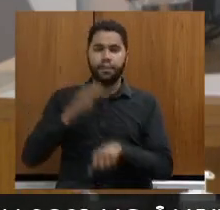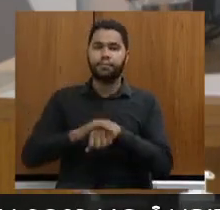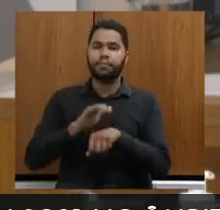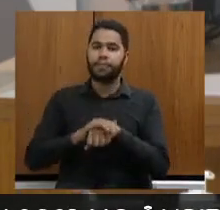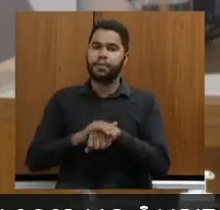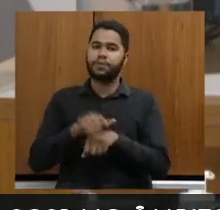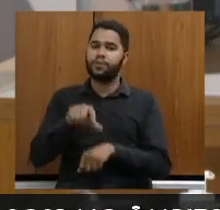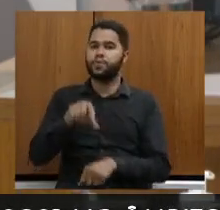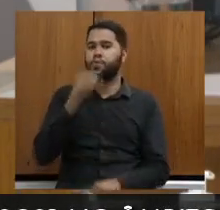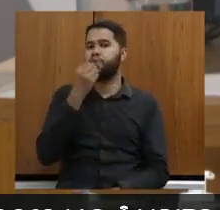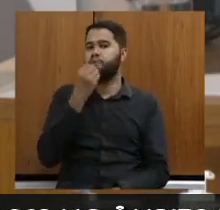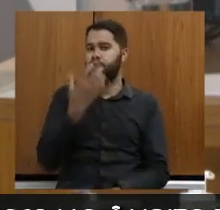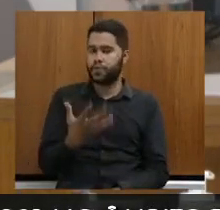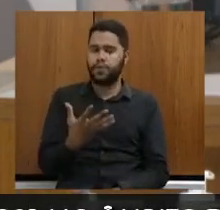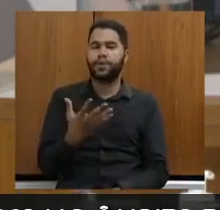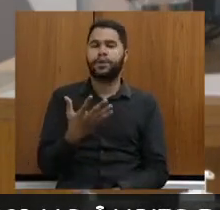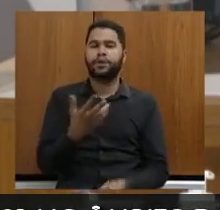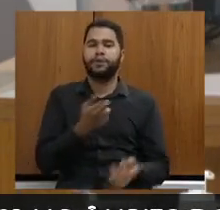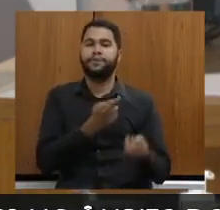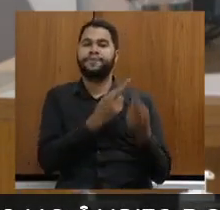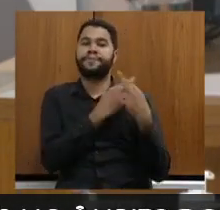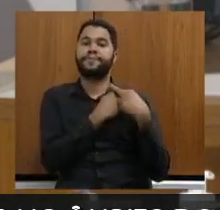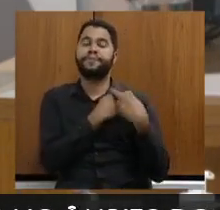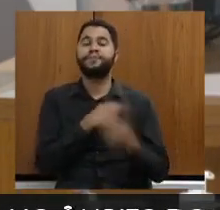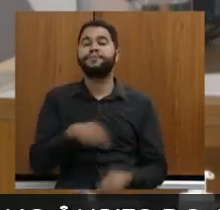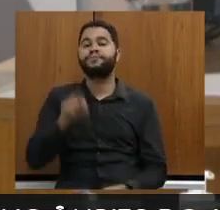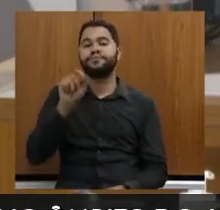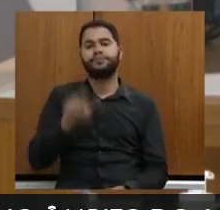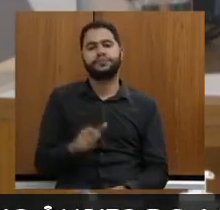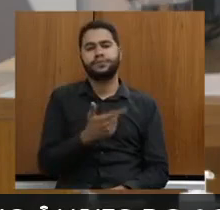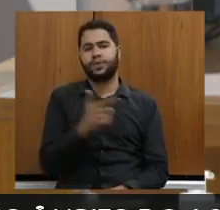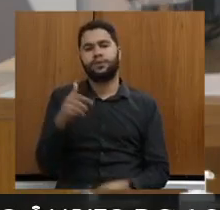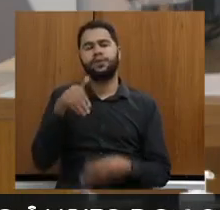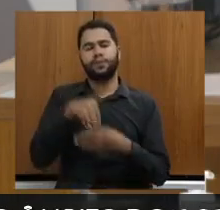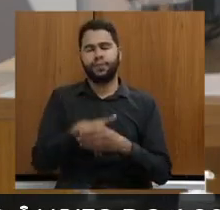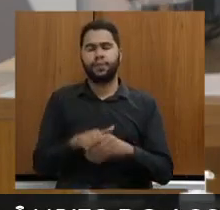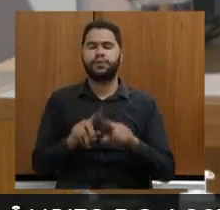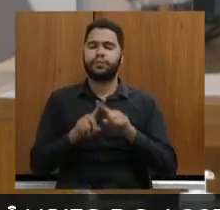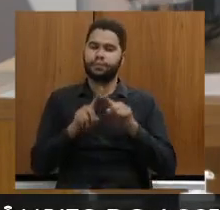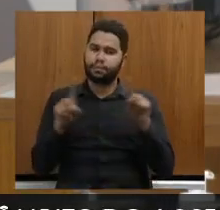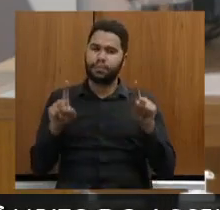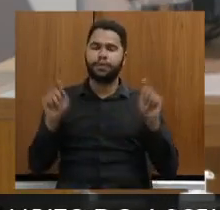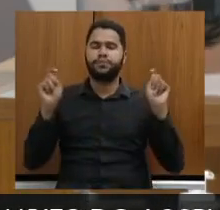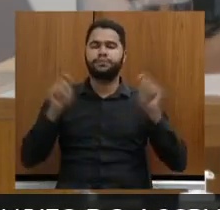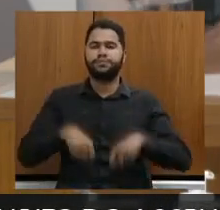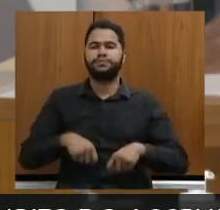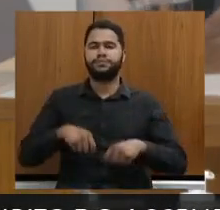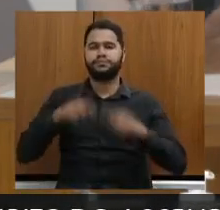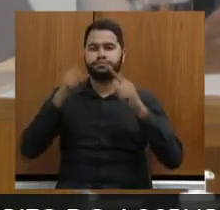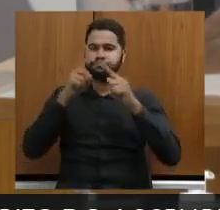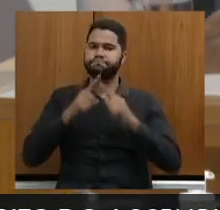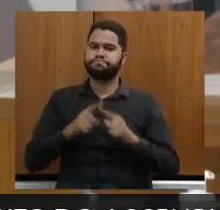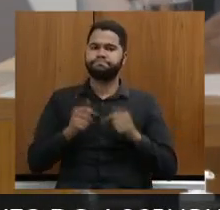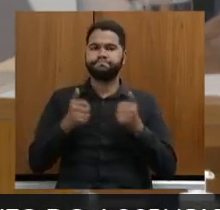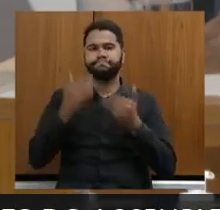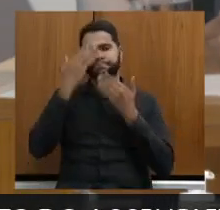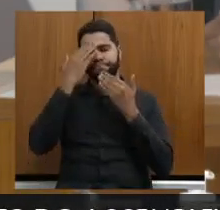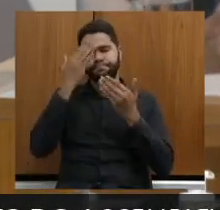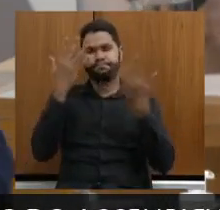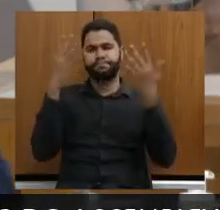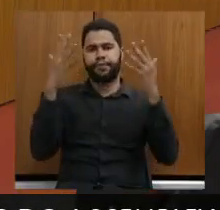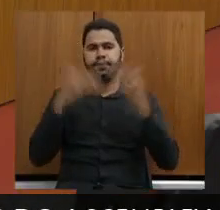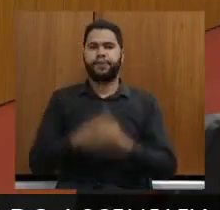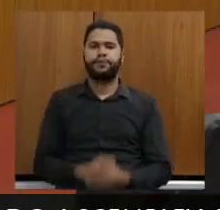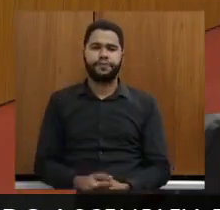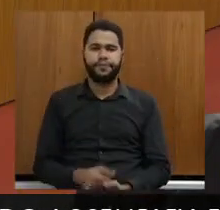escolha a que recaiu sobre os ombros de quem não tem voto mas que tem capacidade técnica parabéns a